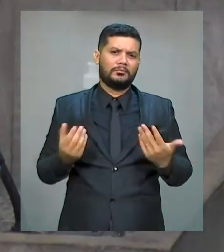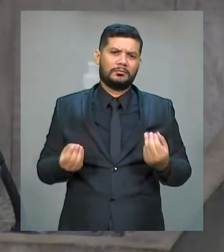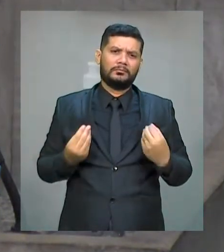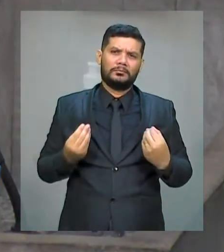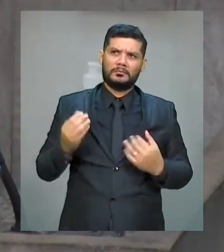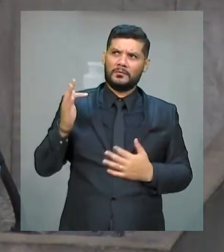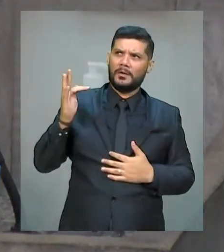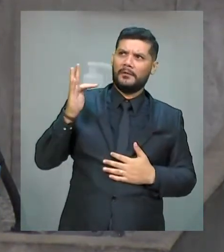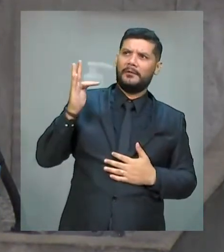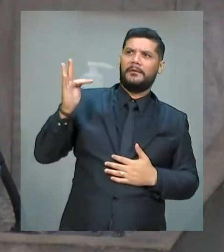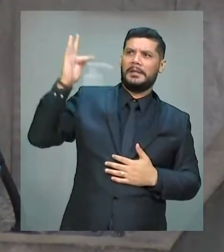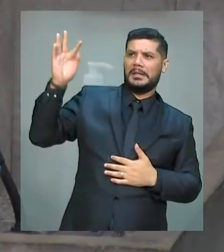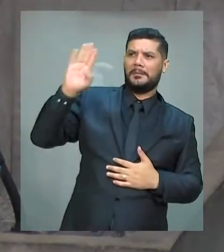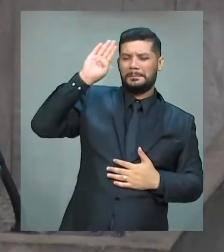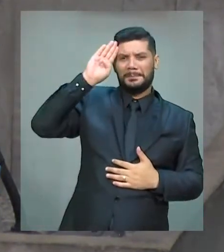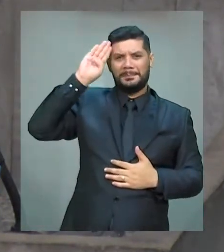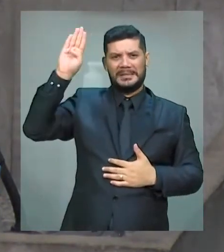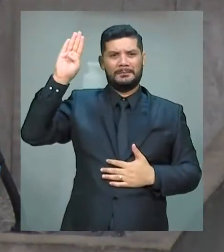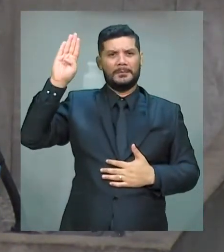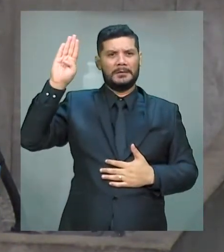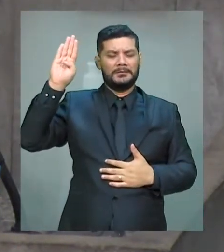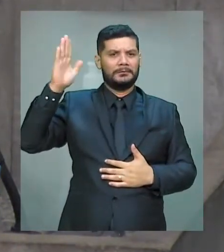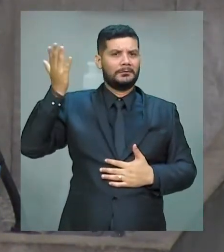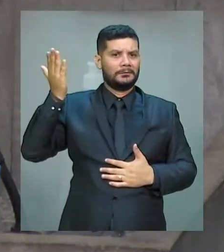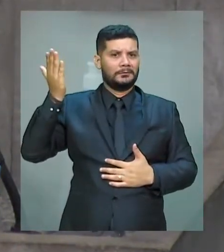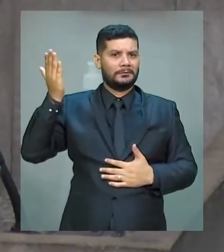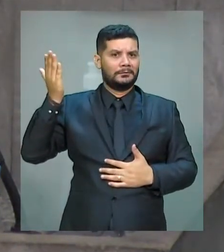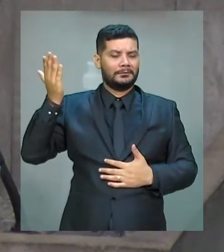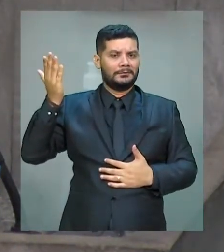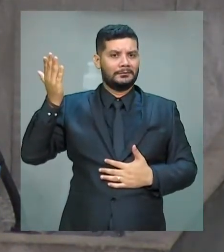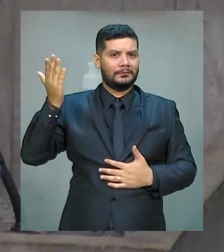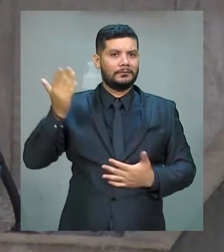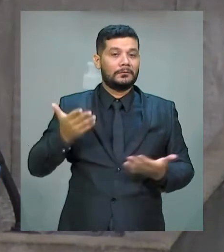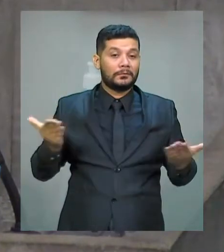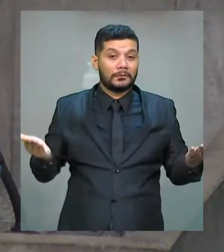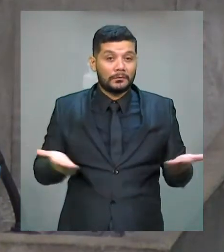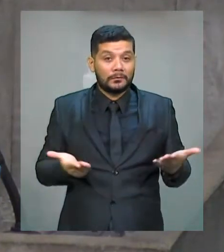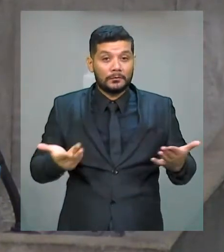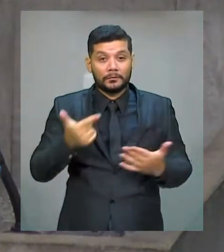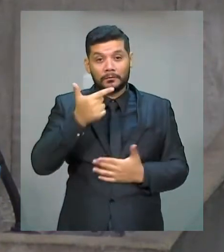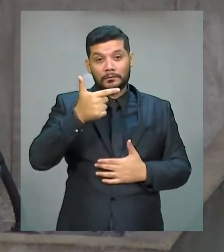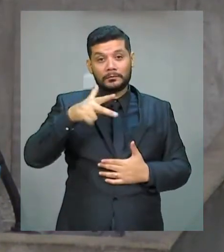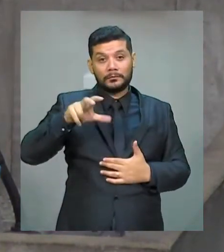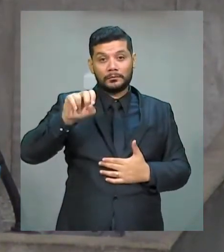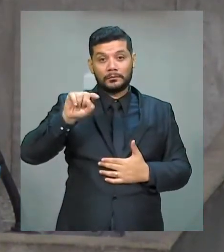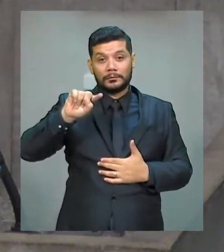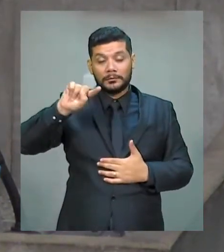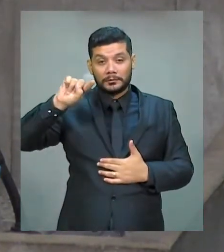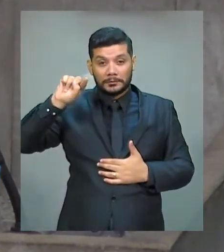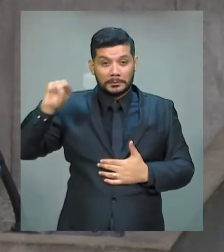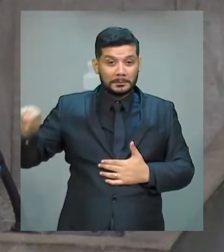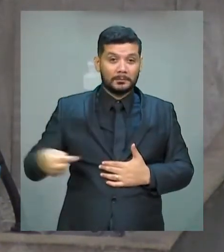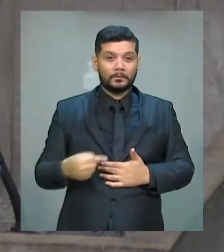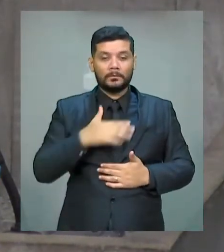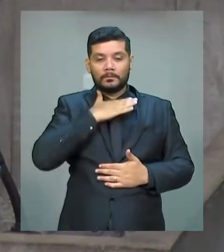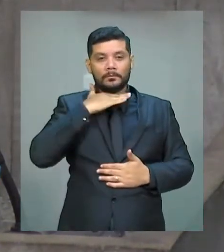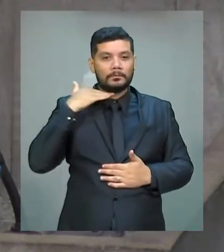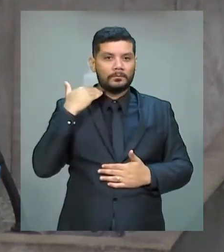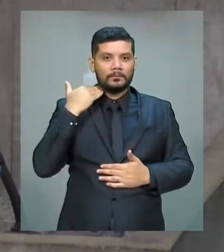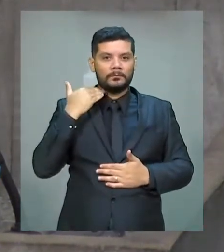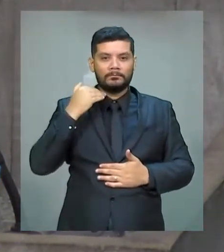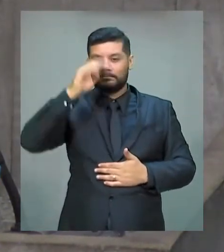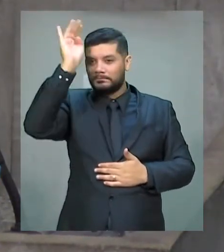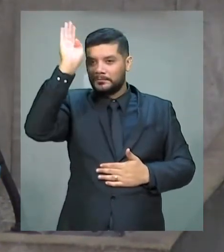federação. E, hoje em dia, com 250 mil mortes, o Brasil chora,